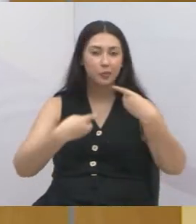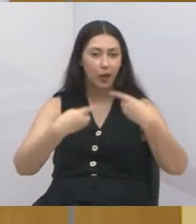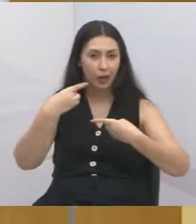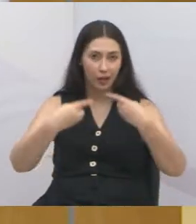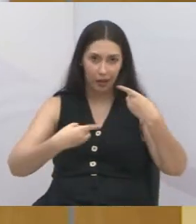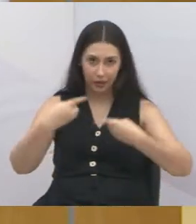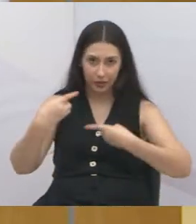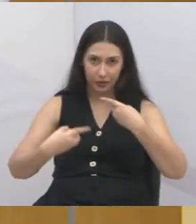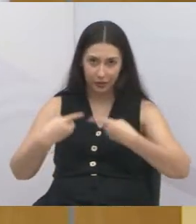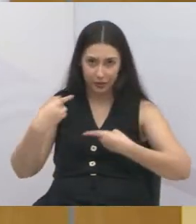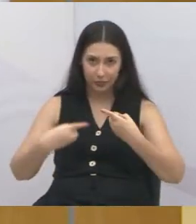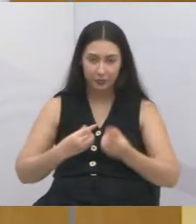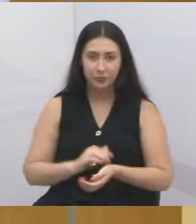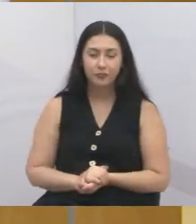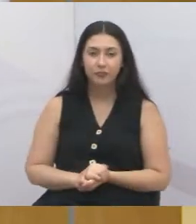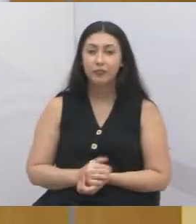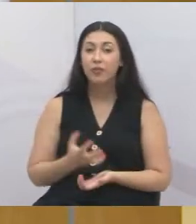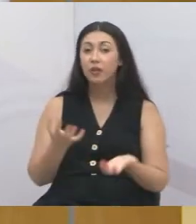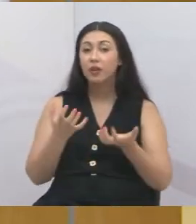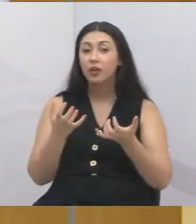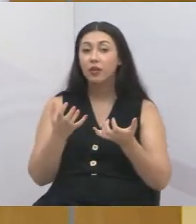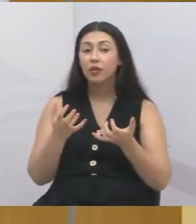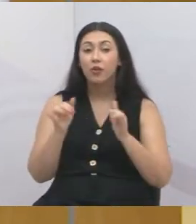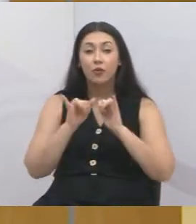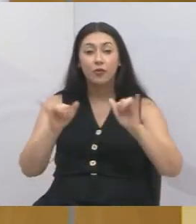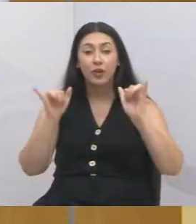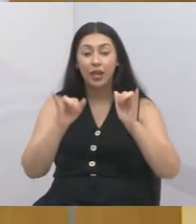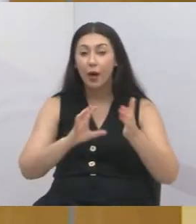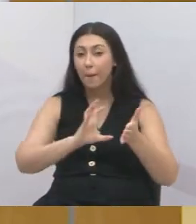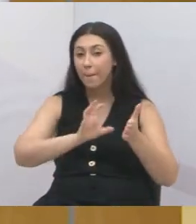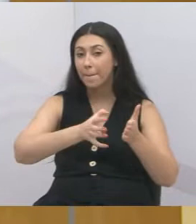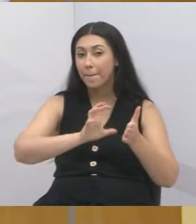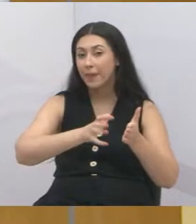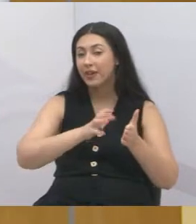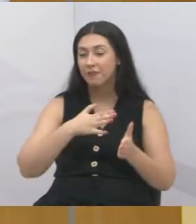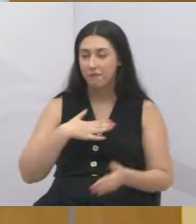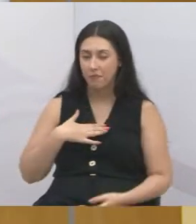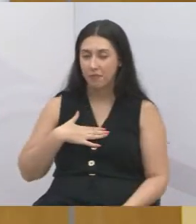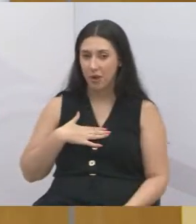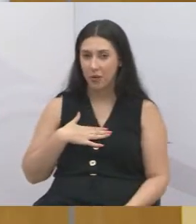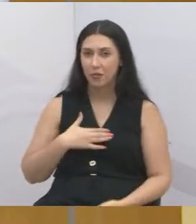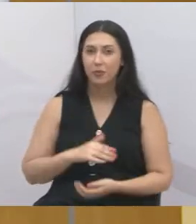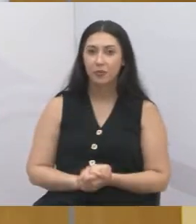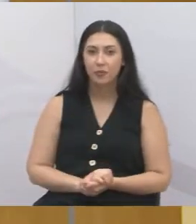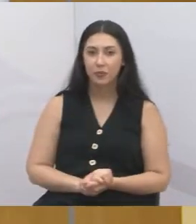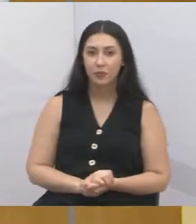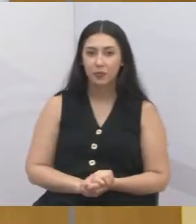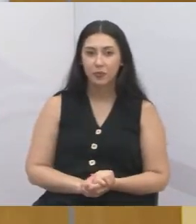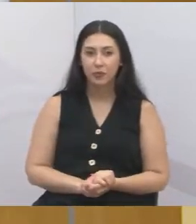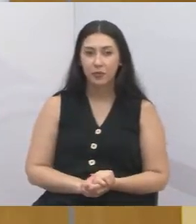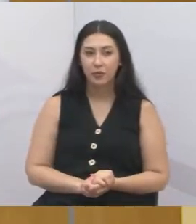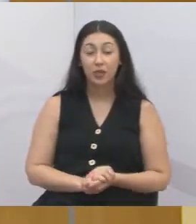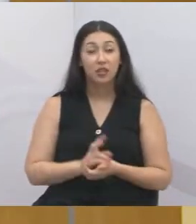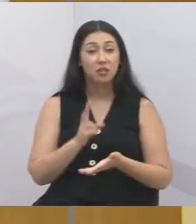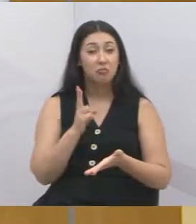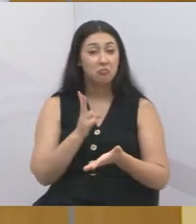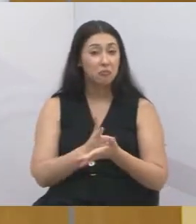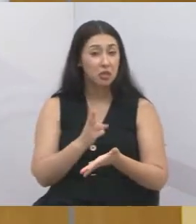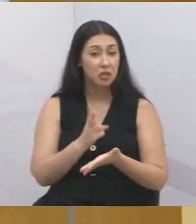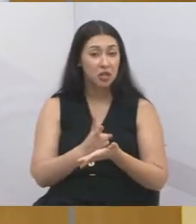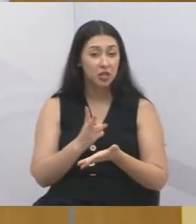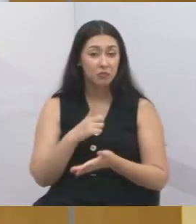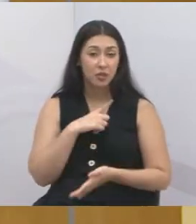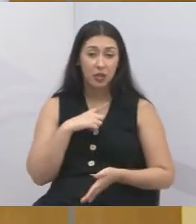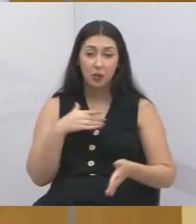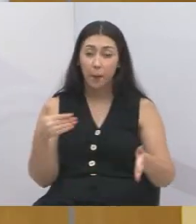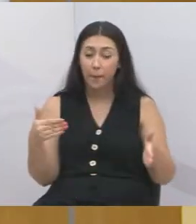fundamental. Quero falar sobre o Republicanos, o meu partido, que mesmo tendo um